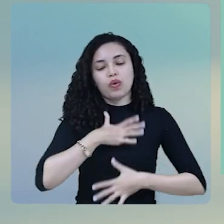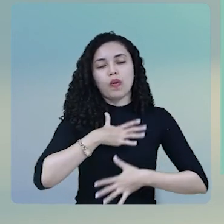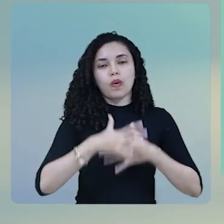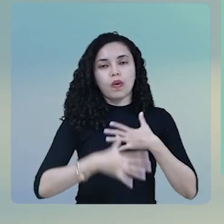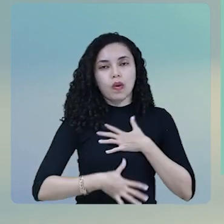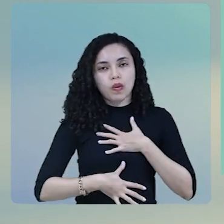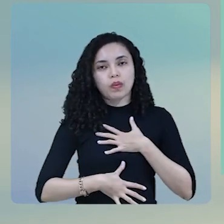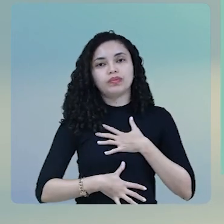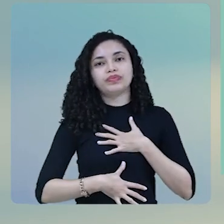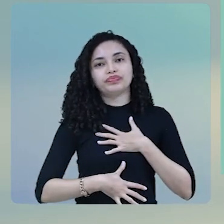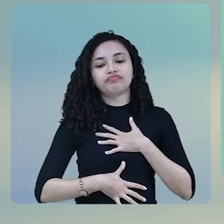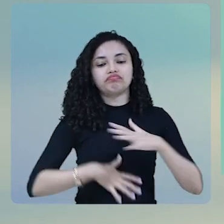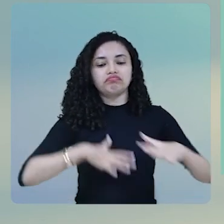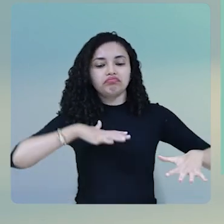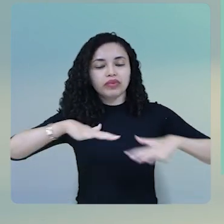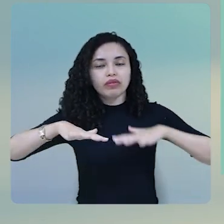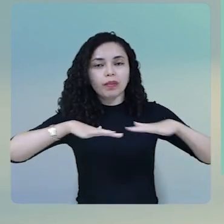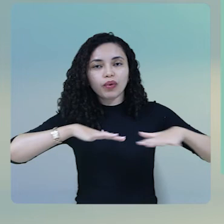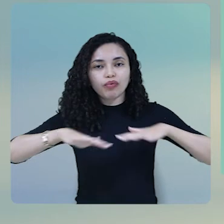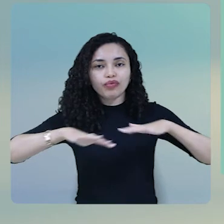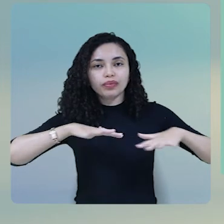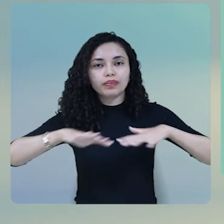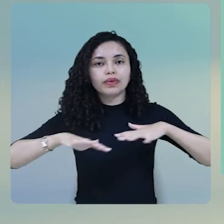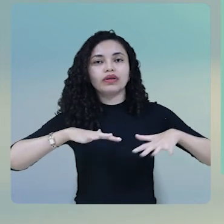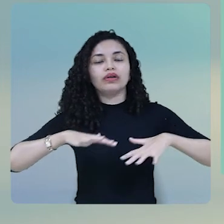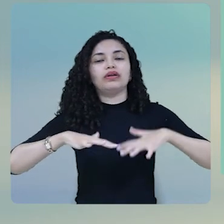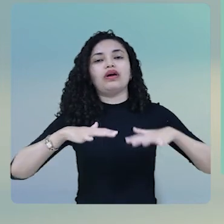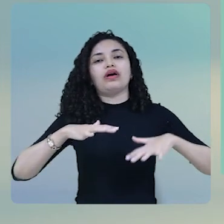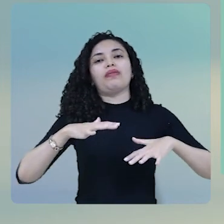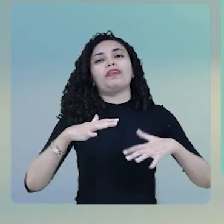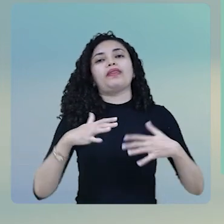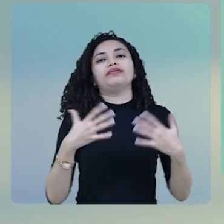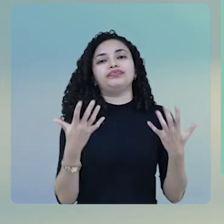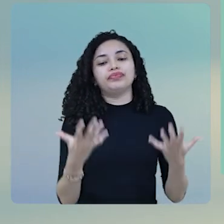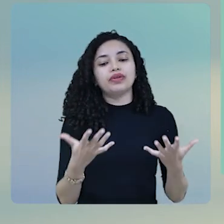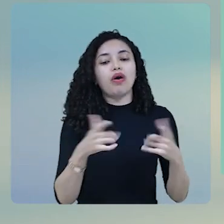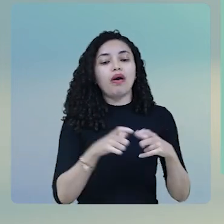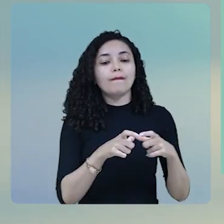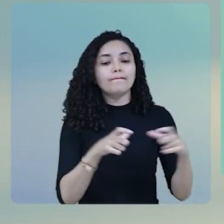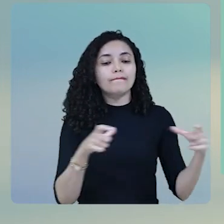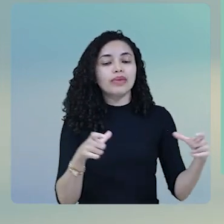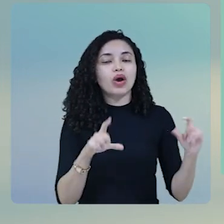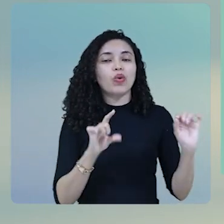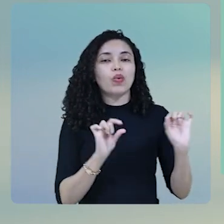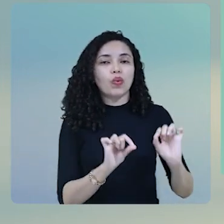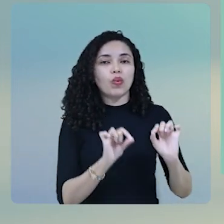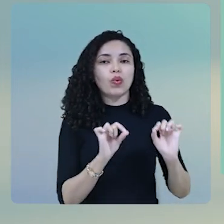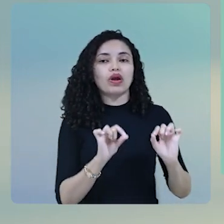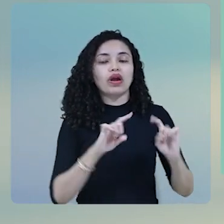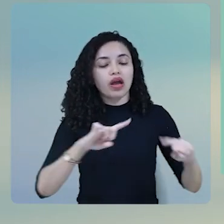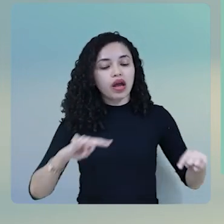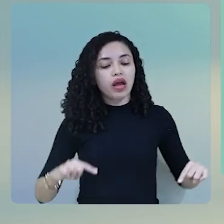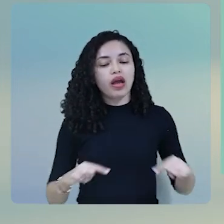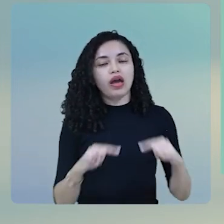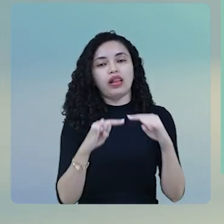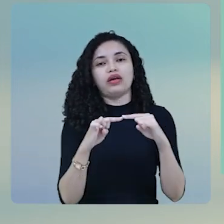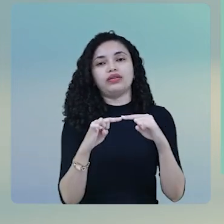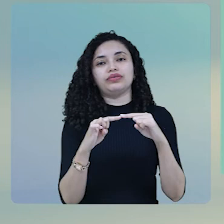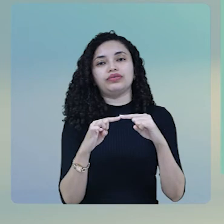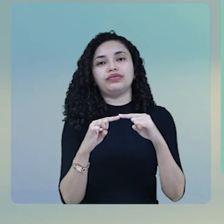funcionais, ou seja, estão relacionadas diretamente ao nosso corpo, ao nosso